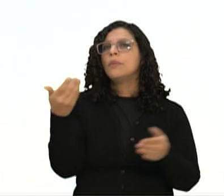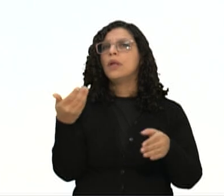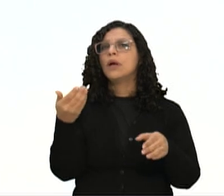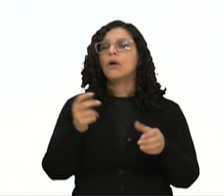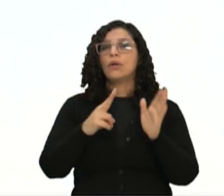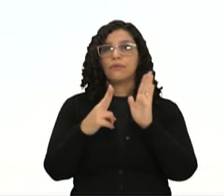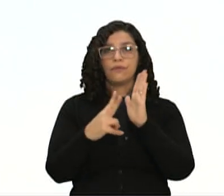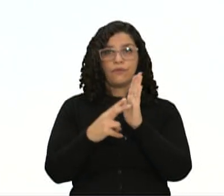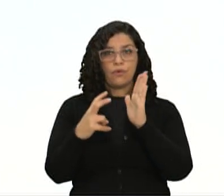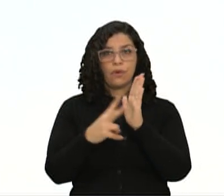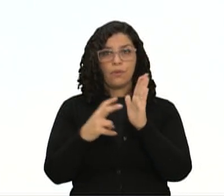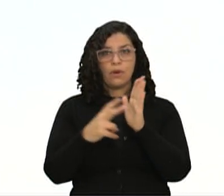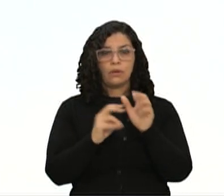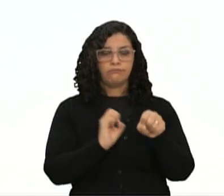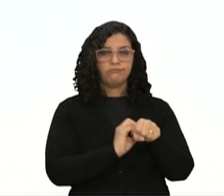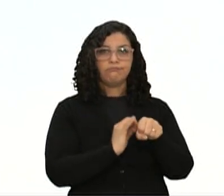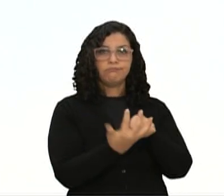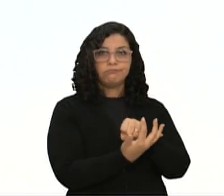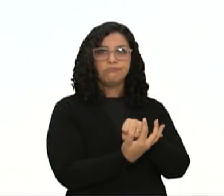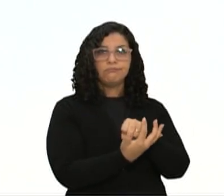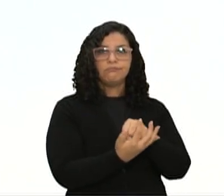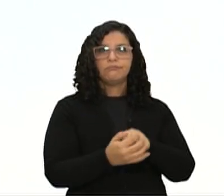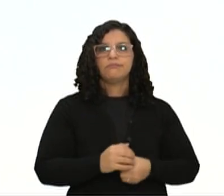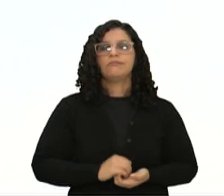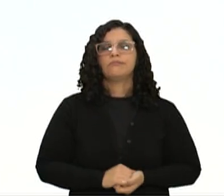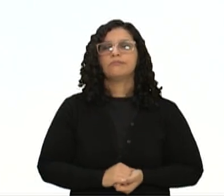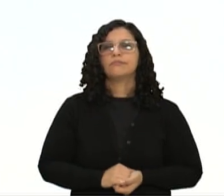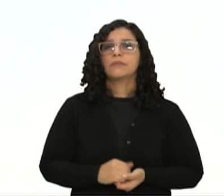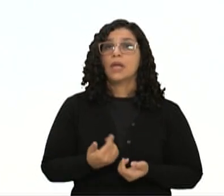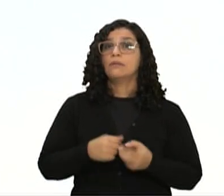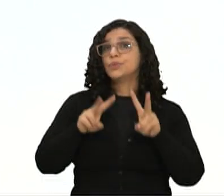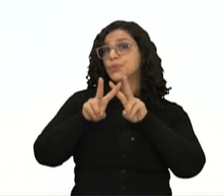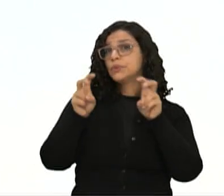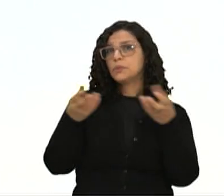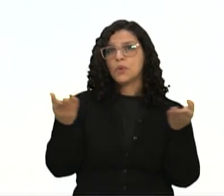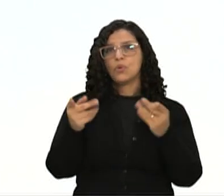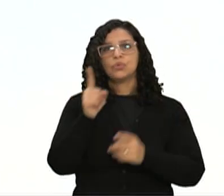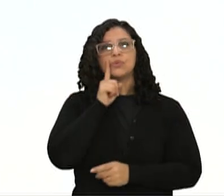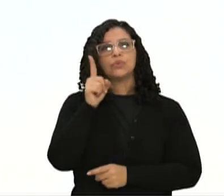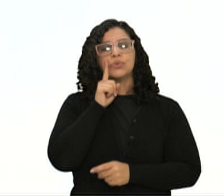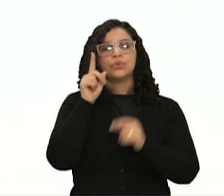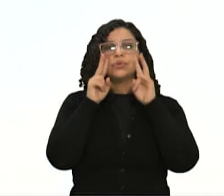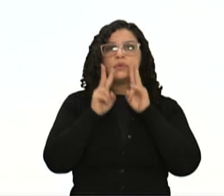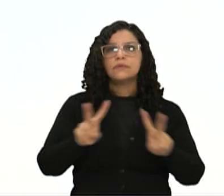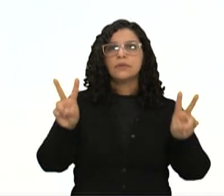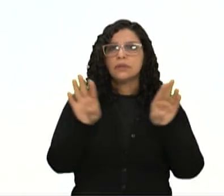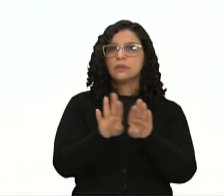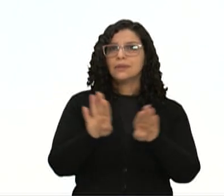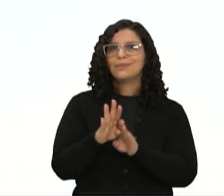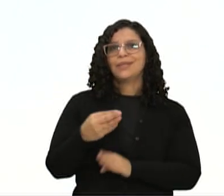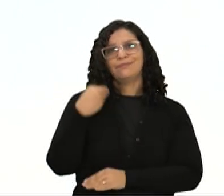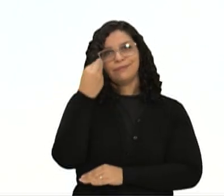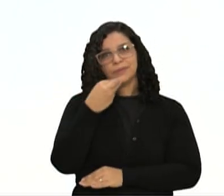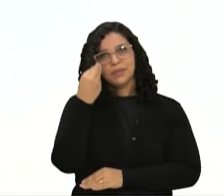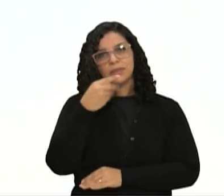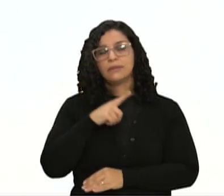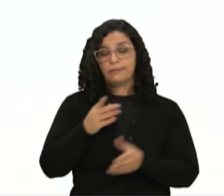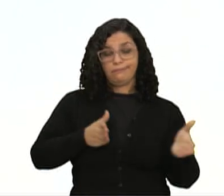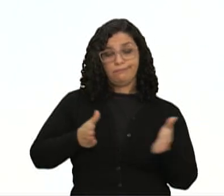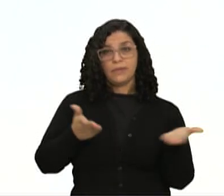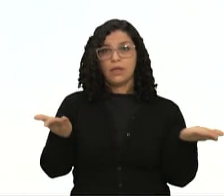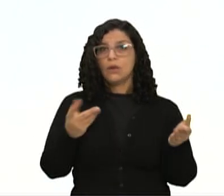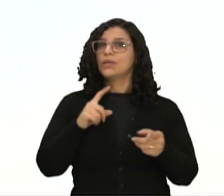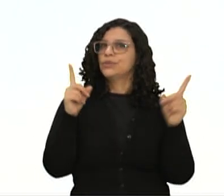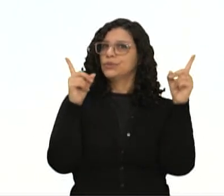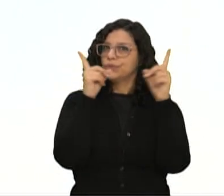do vocabulário sobre o coronavírus, que é um assunto que está aí, né, no nosso dia a dia presente. Estamos vivendo esse momento